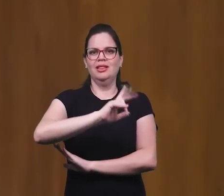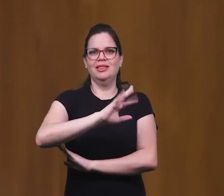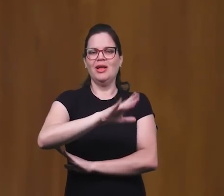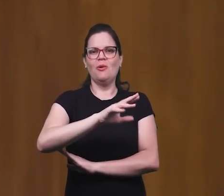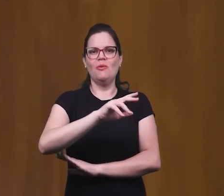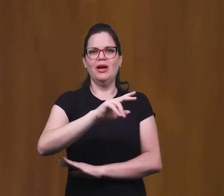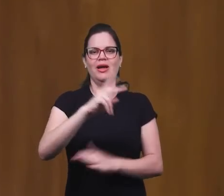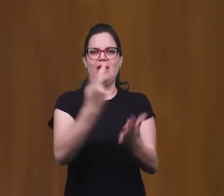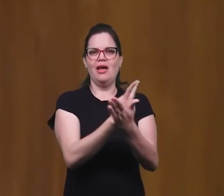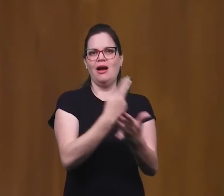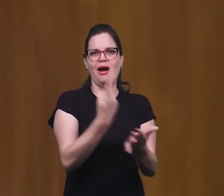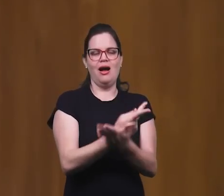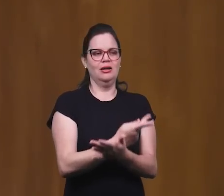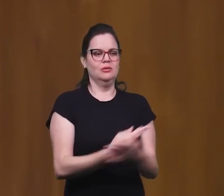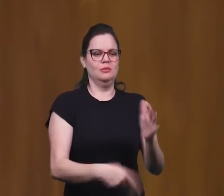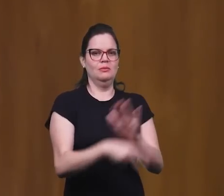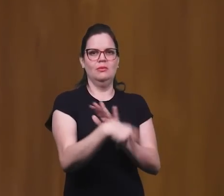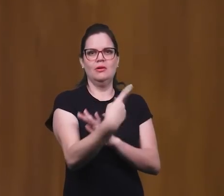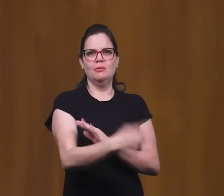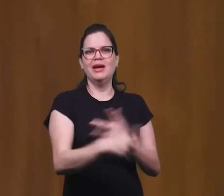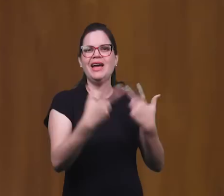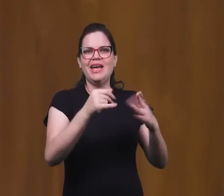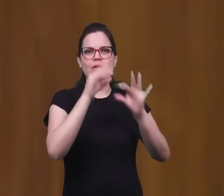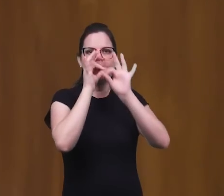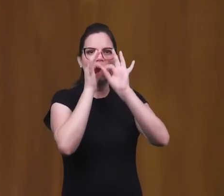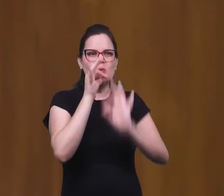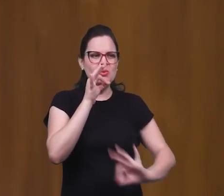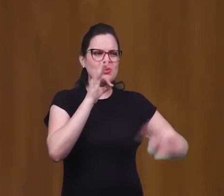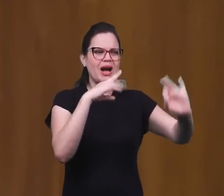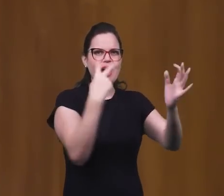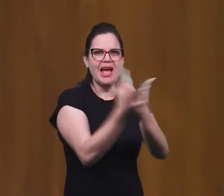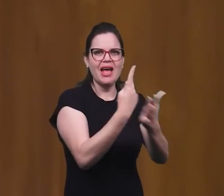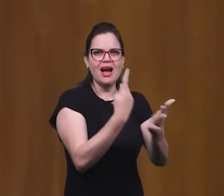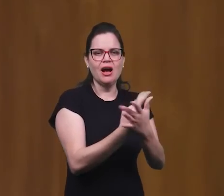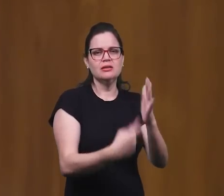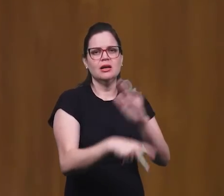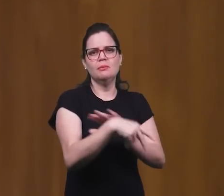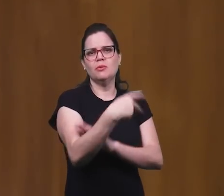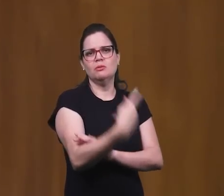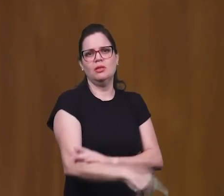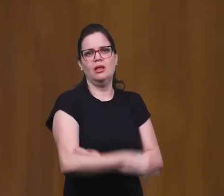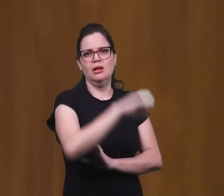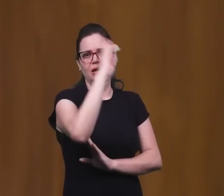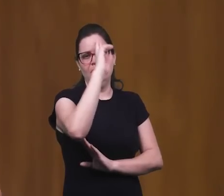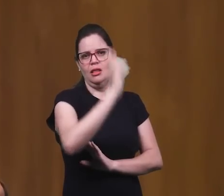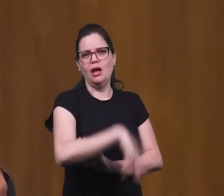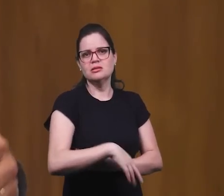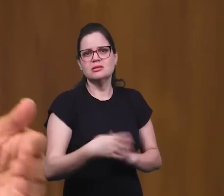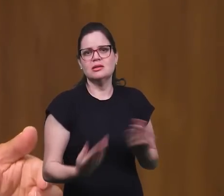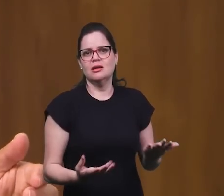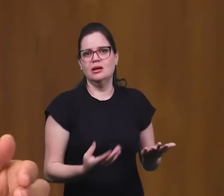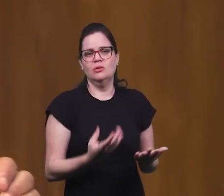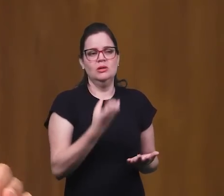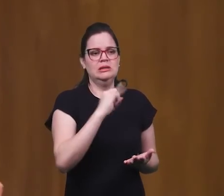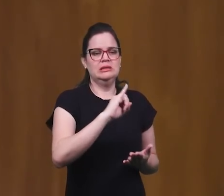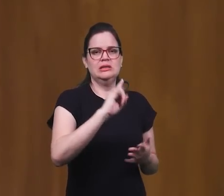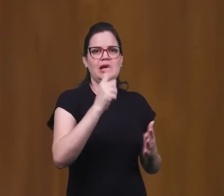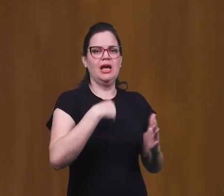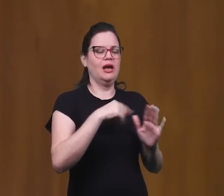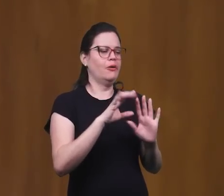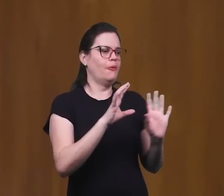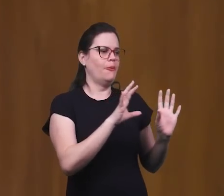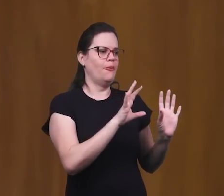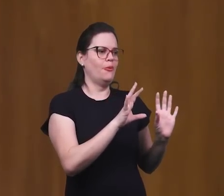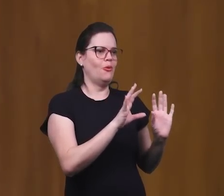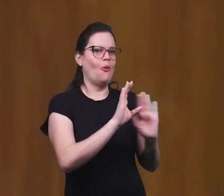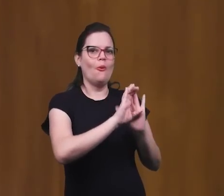incerto, aquilo que vem do homem, aquilo que vem da razão, aquilo que vem de conceitos. Ele